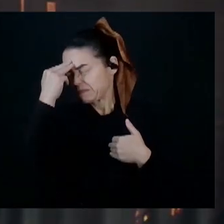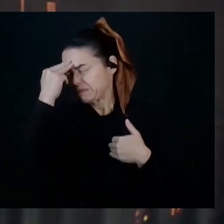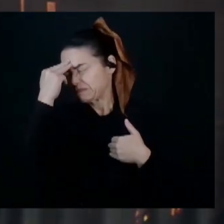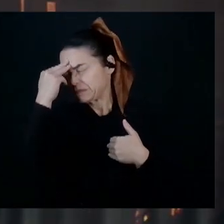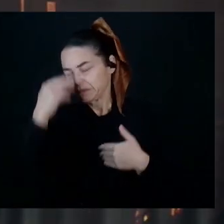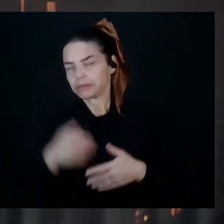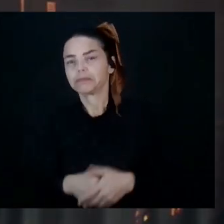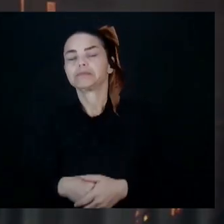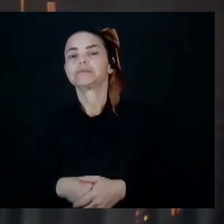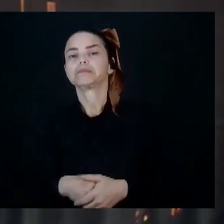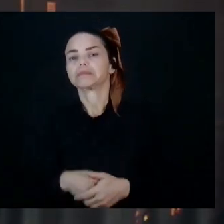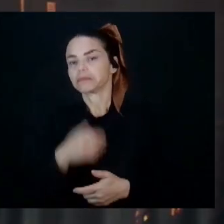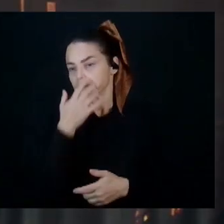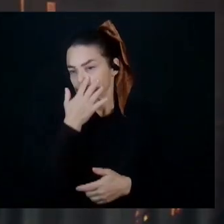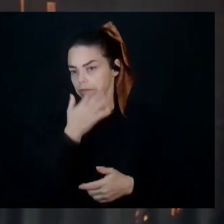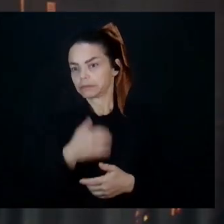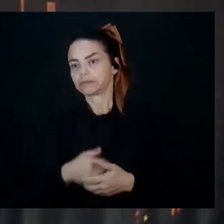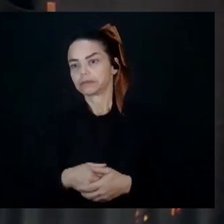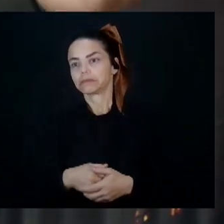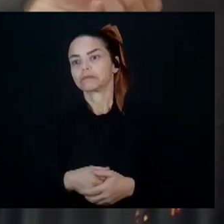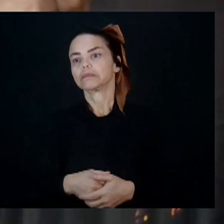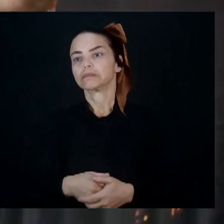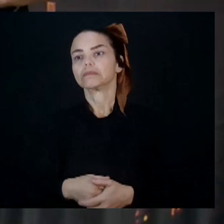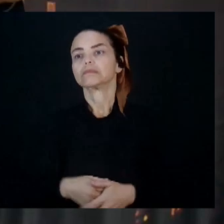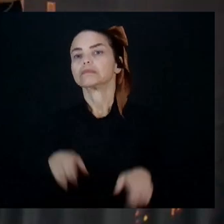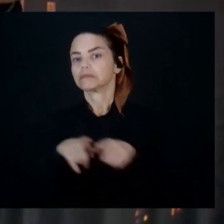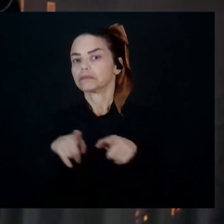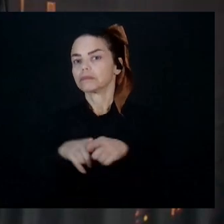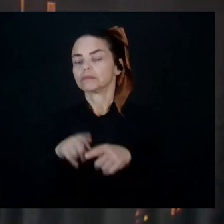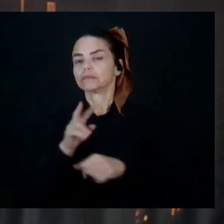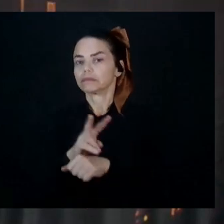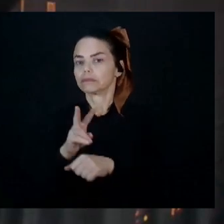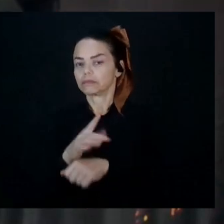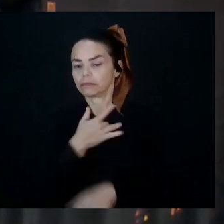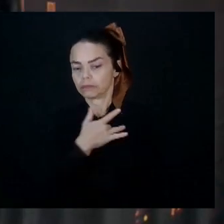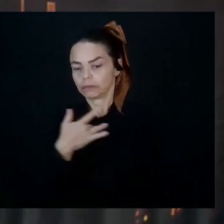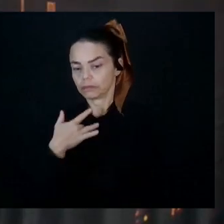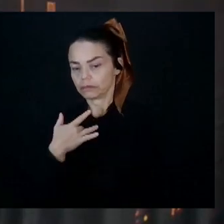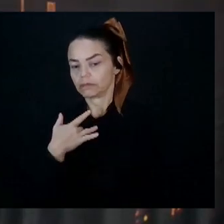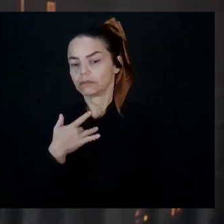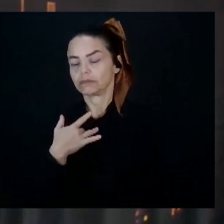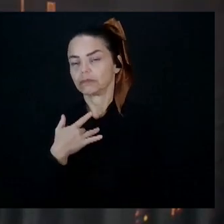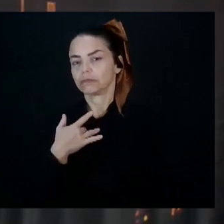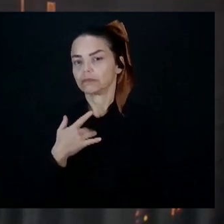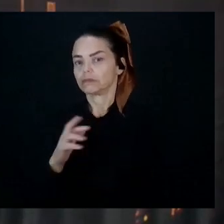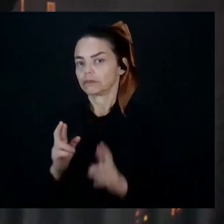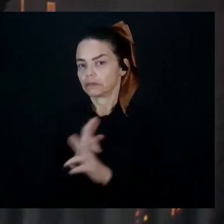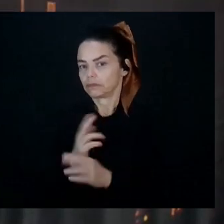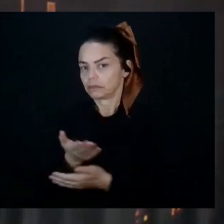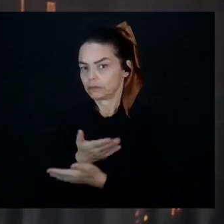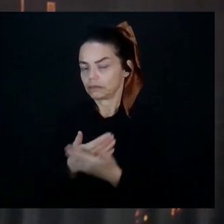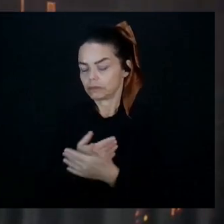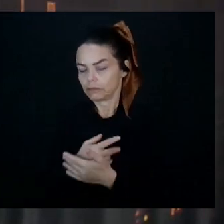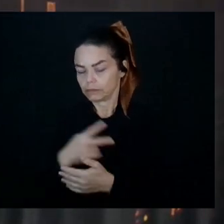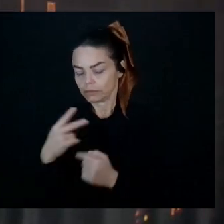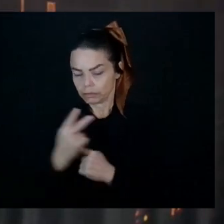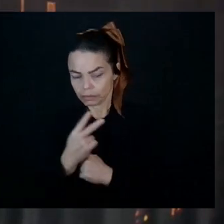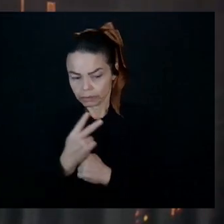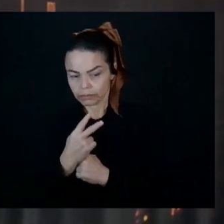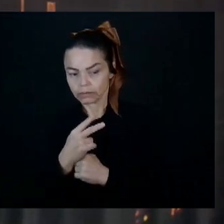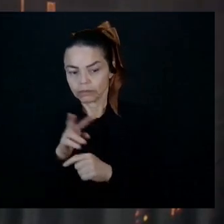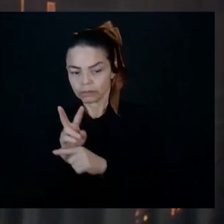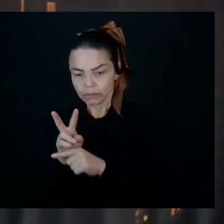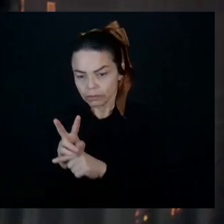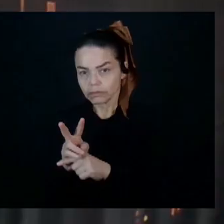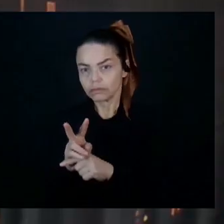né? Mas isso também é cuidar da saúde. Então, cuidar da relação, cuidar de mim mesmo, cuidar do outro, também é cuidar